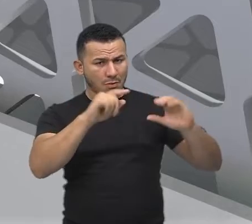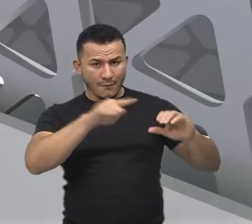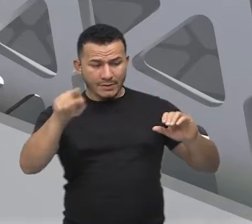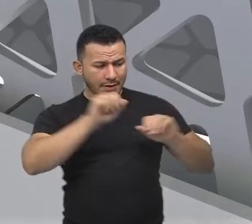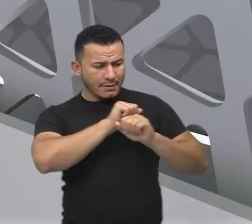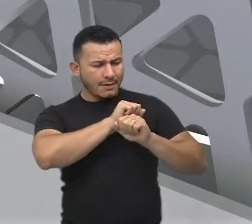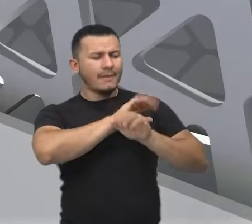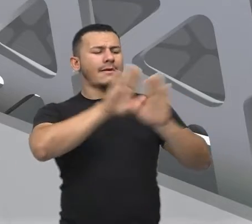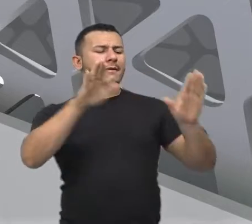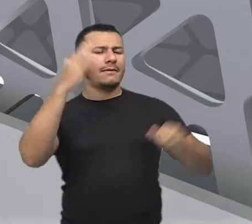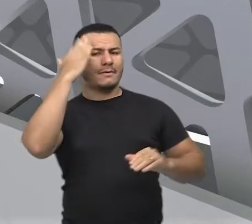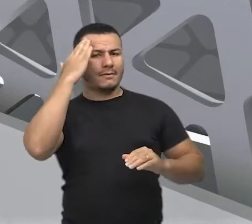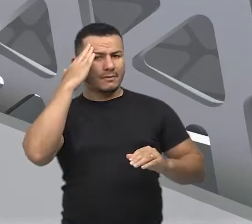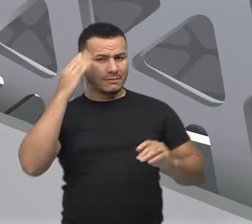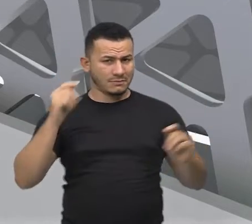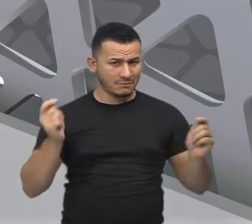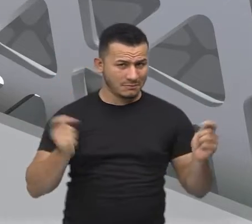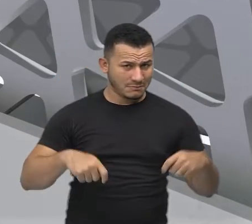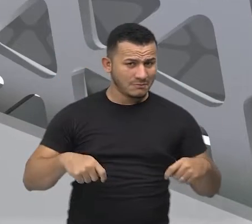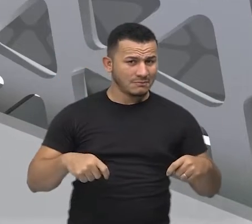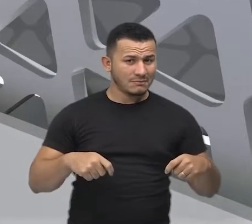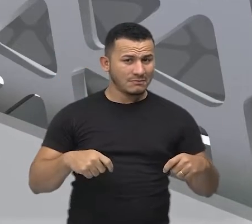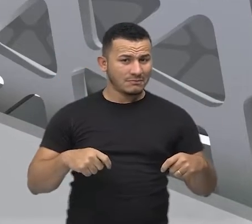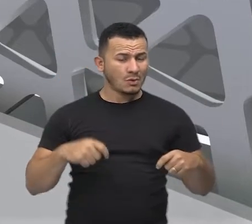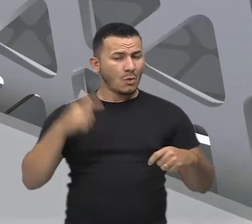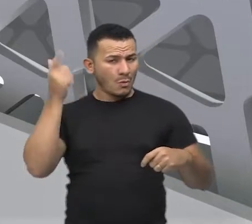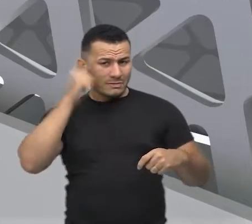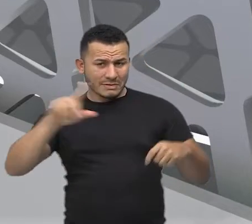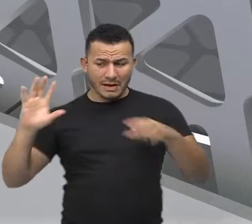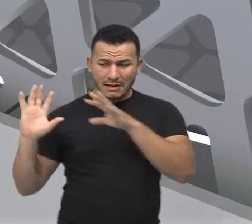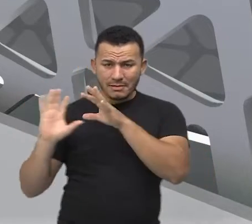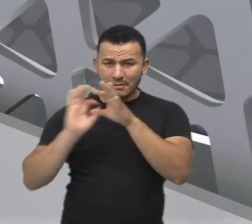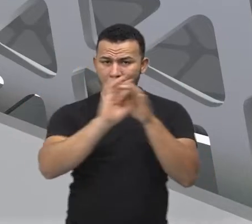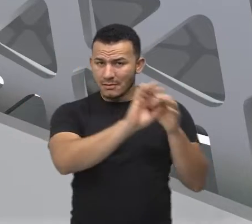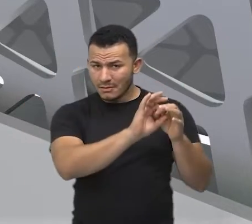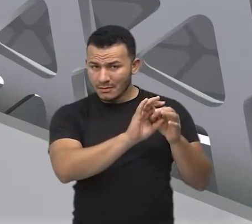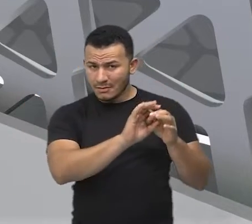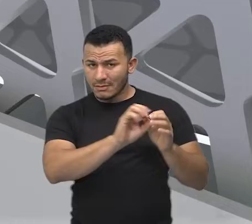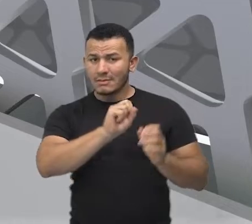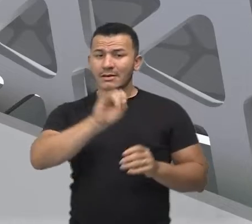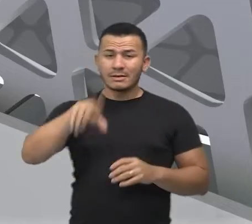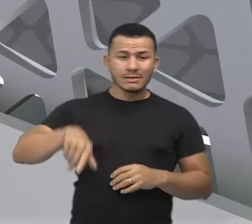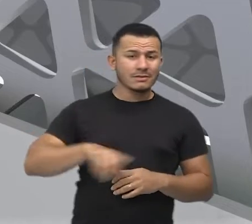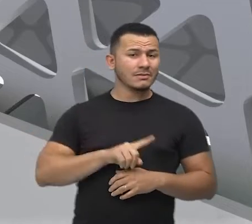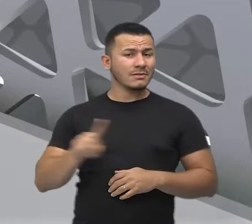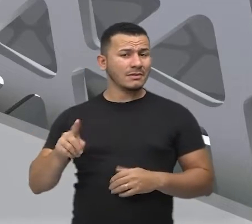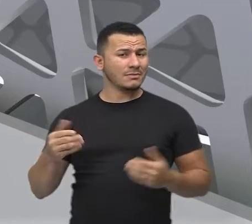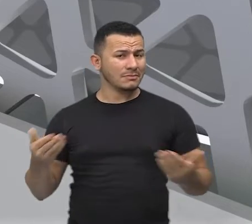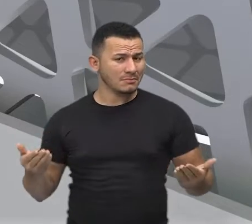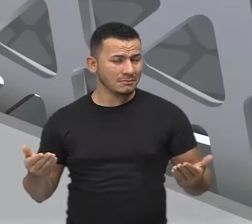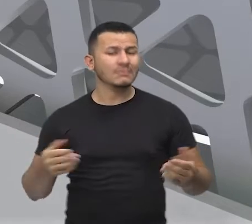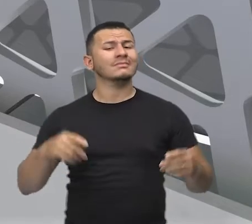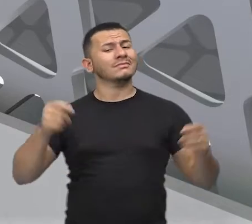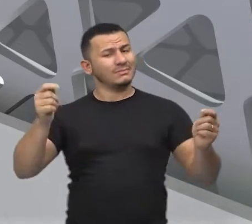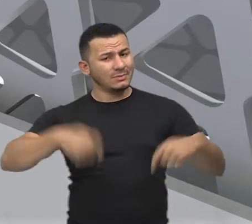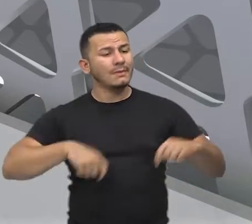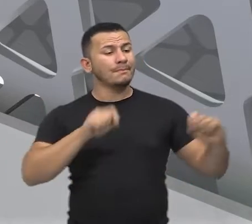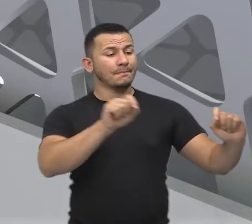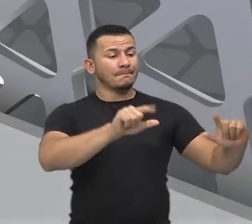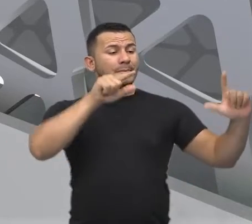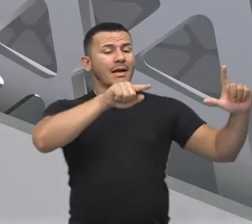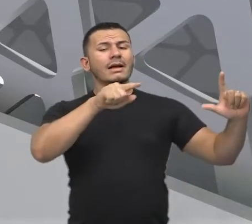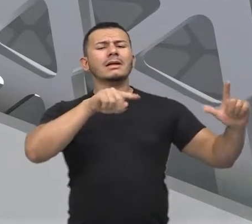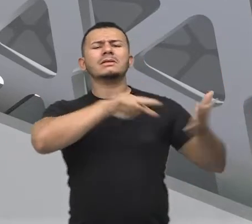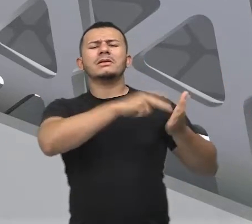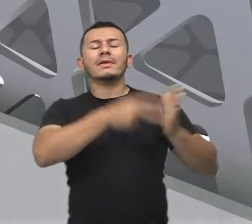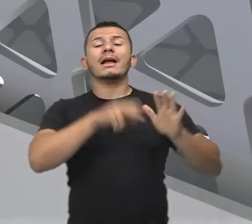transmitida ao leitor. Faz sentido para a gente este texto? Percebam que sim. Percebam que a placa traz um alerta para